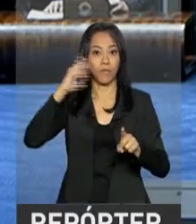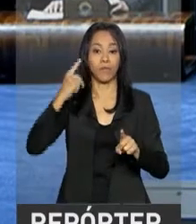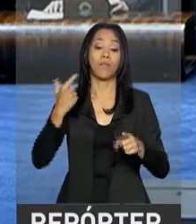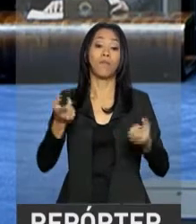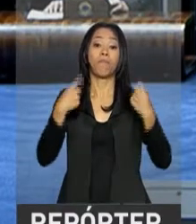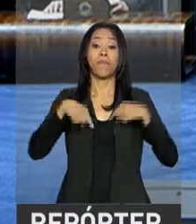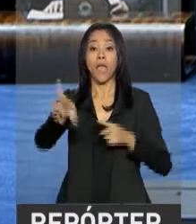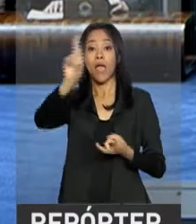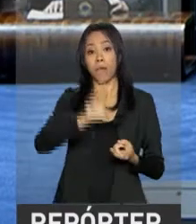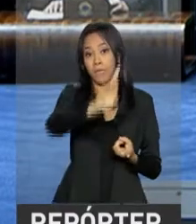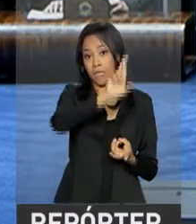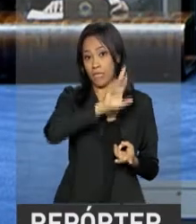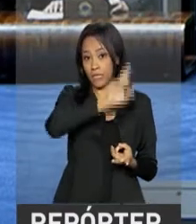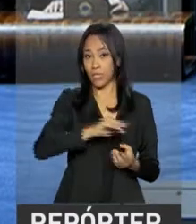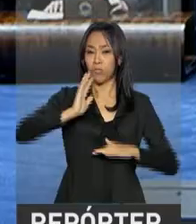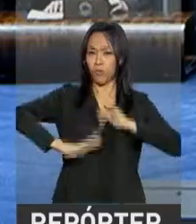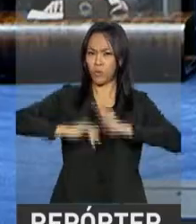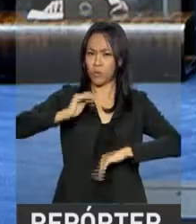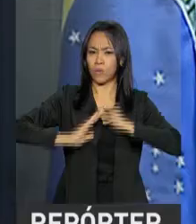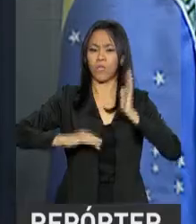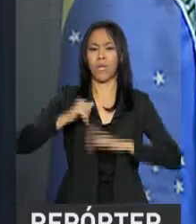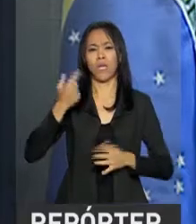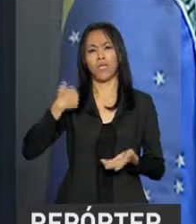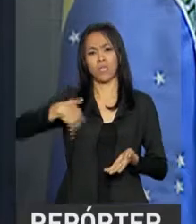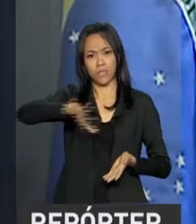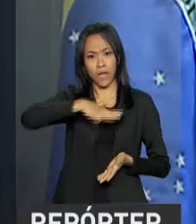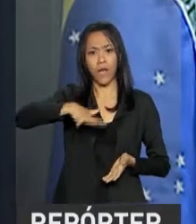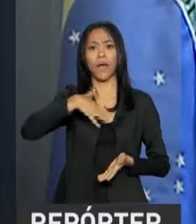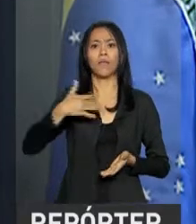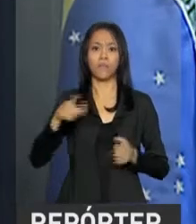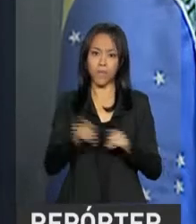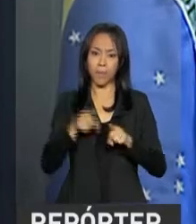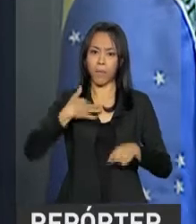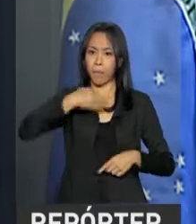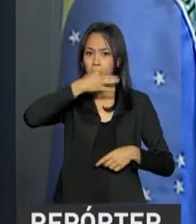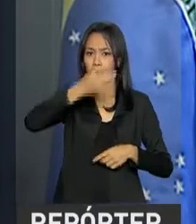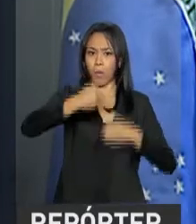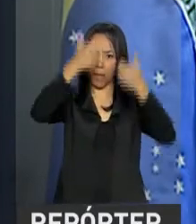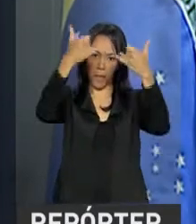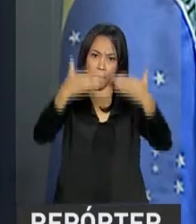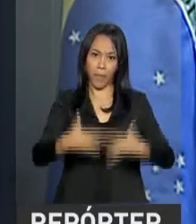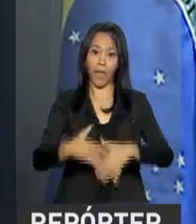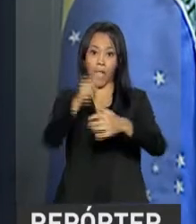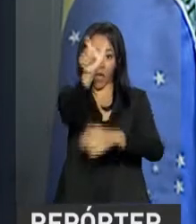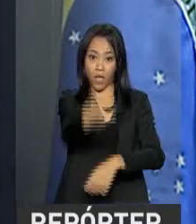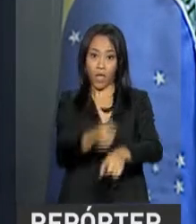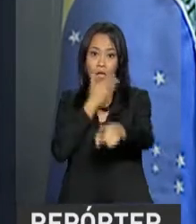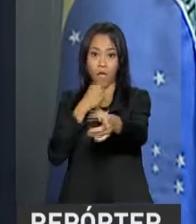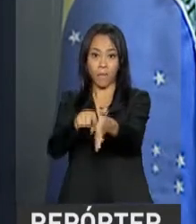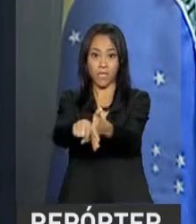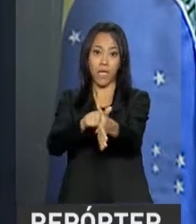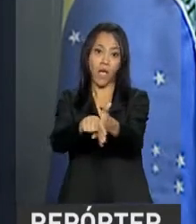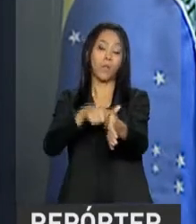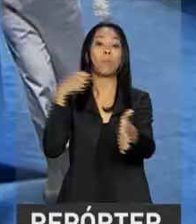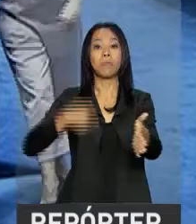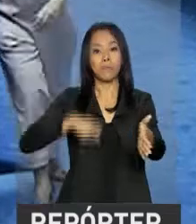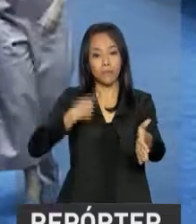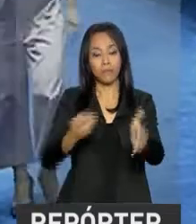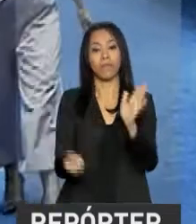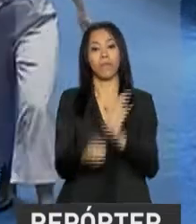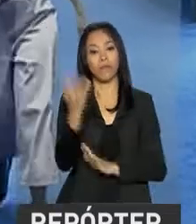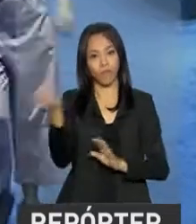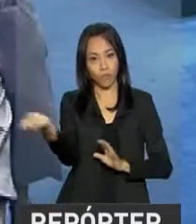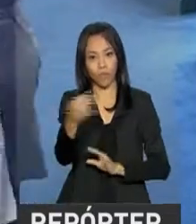sociedade civil e especialistas também se manifestaram. Este pesquisador reconheceu a necessidade da criação do novo ministério